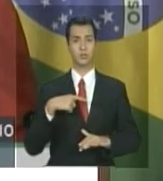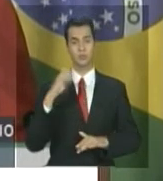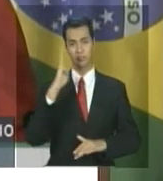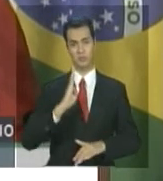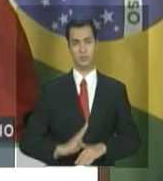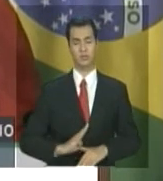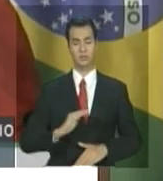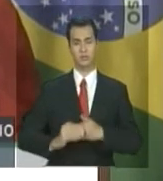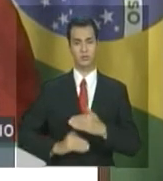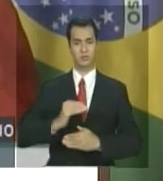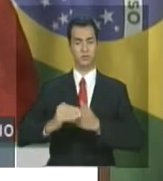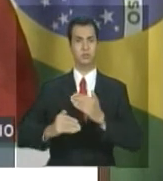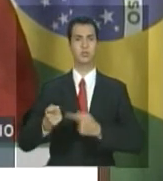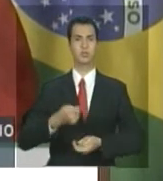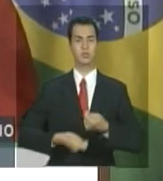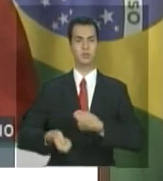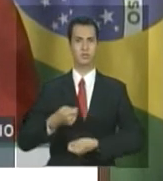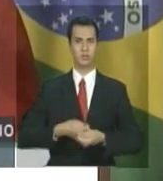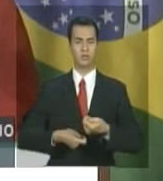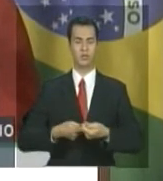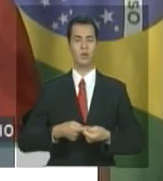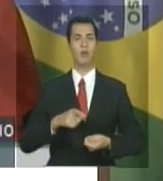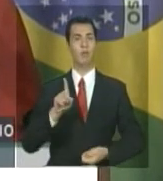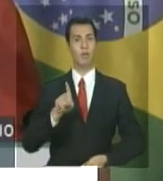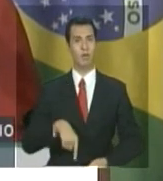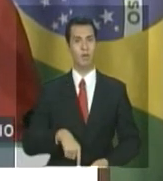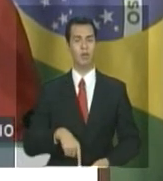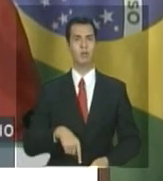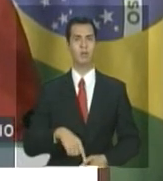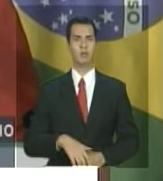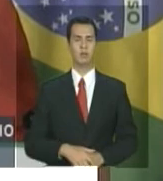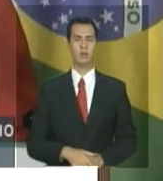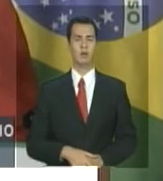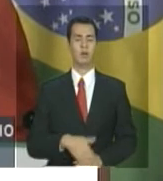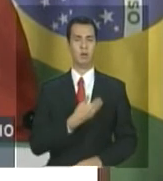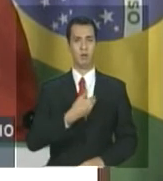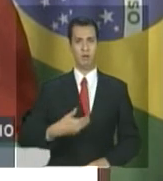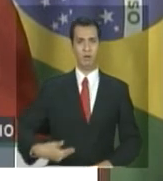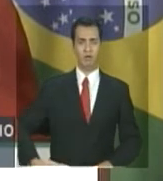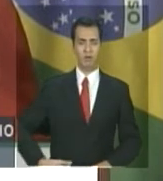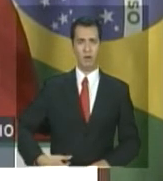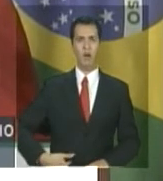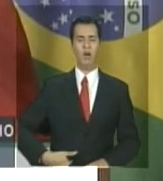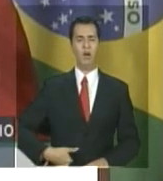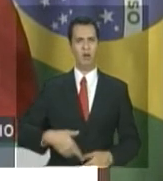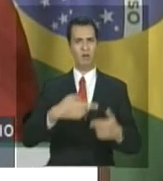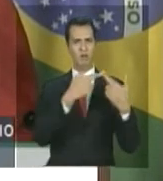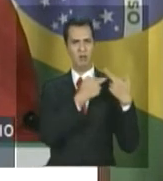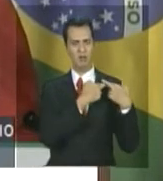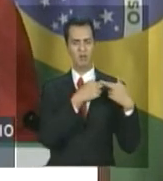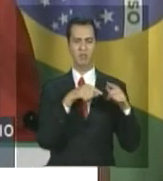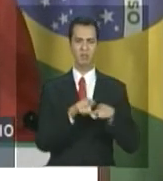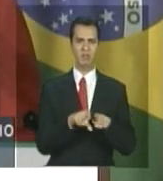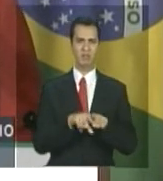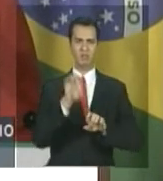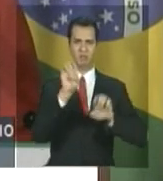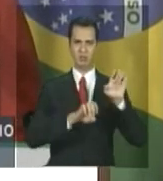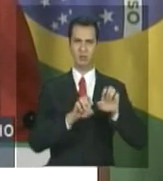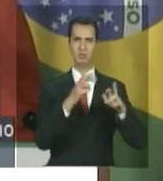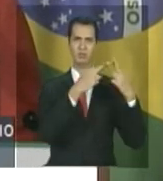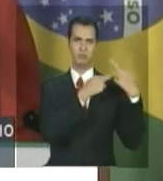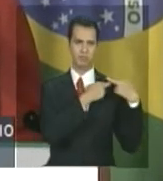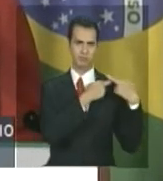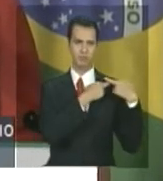brasileiro é fruto da iniciativa do governo, da iniciativa dos empresários